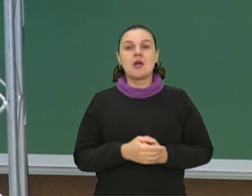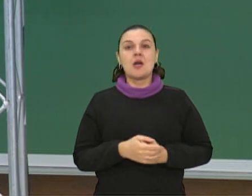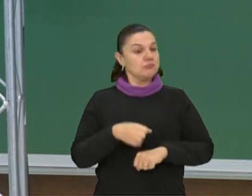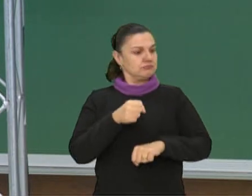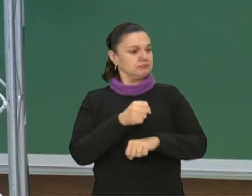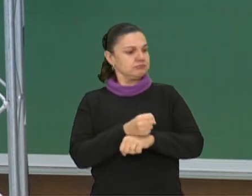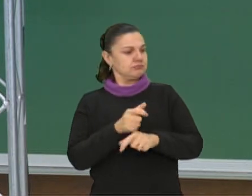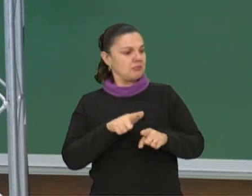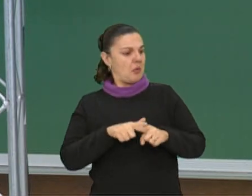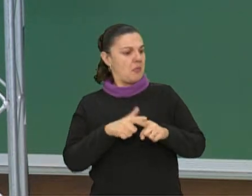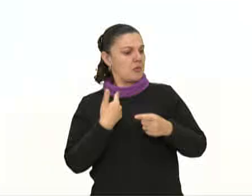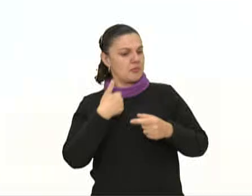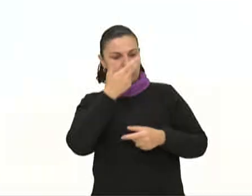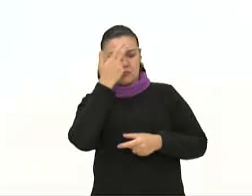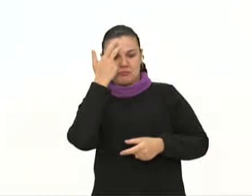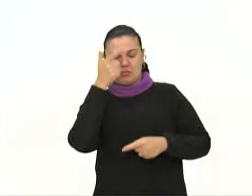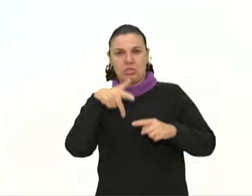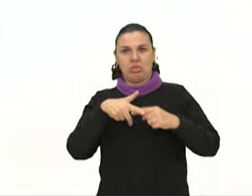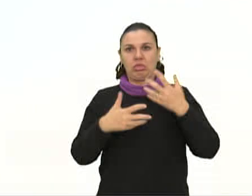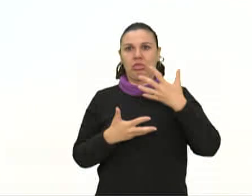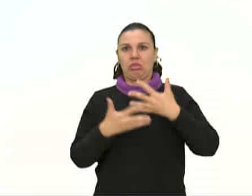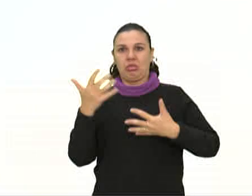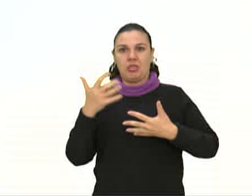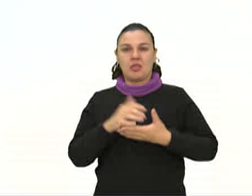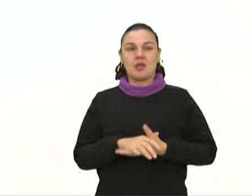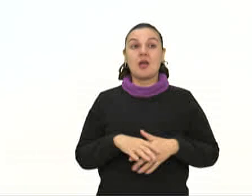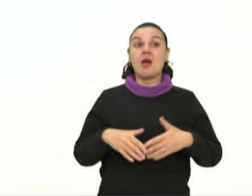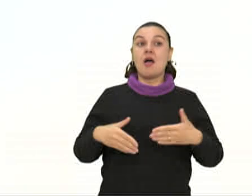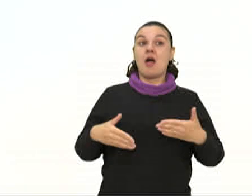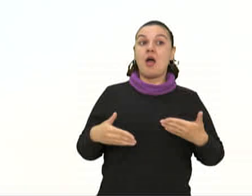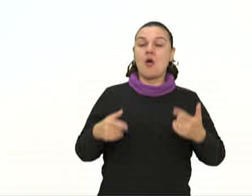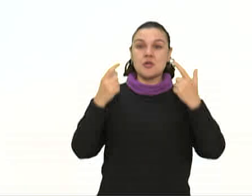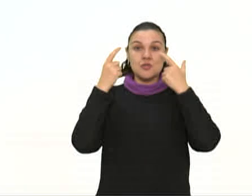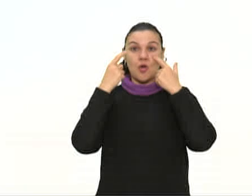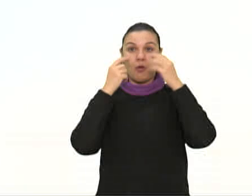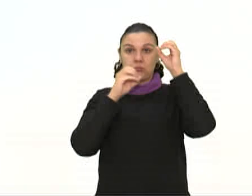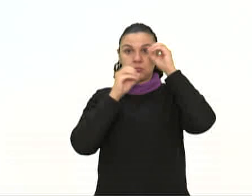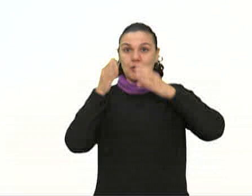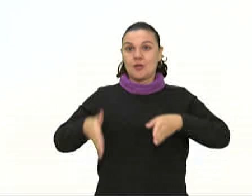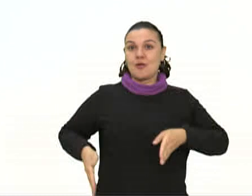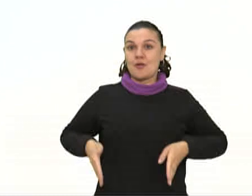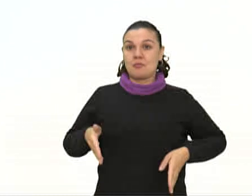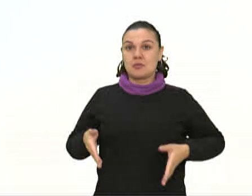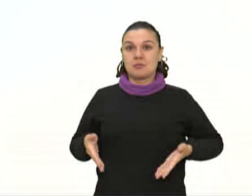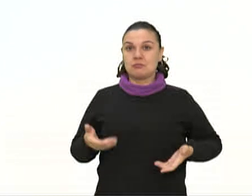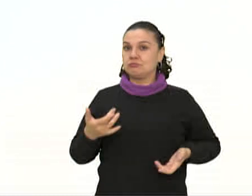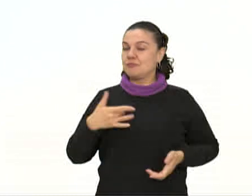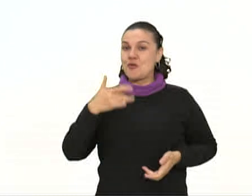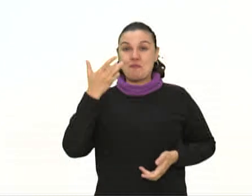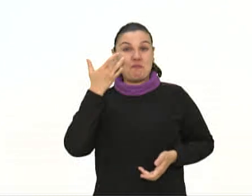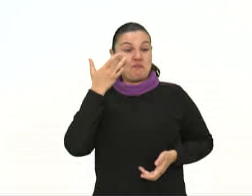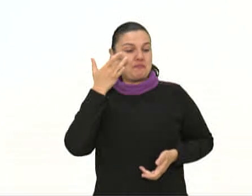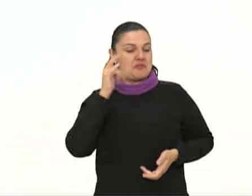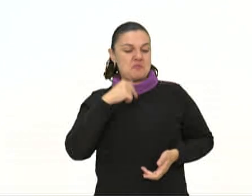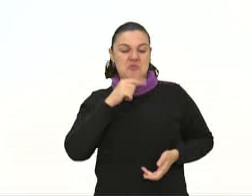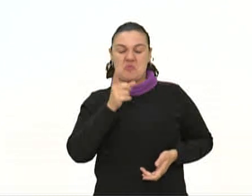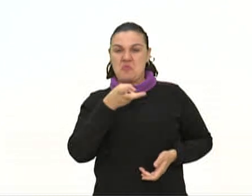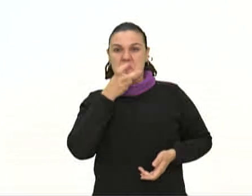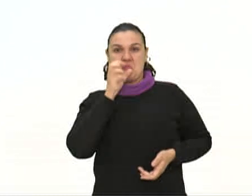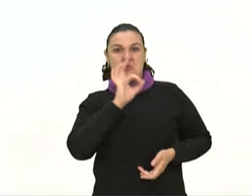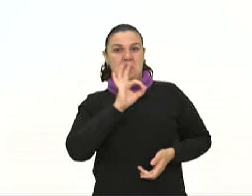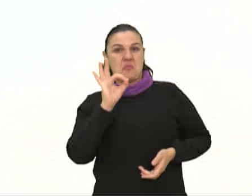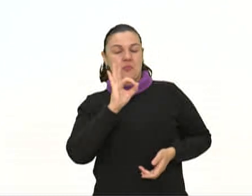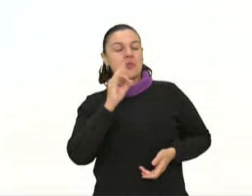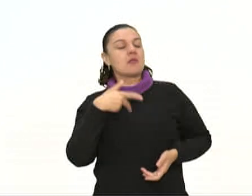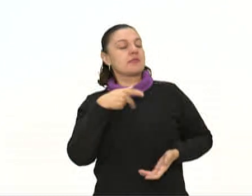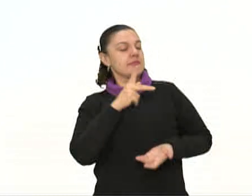no sistema, alguém me desconfigurou. Aonde estão meus olhos de robô? Eu não sabia, eu não tinha percebido.